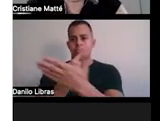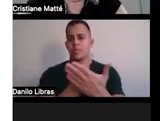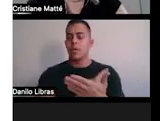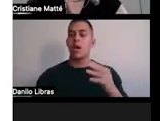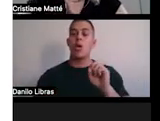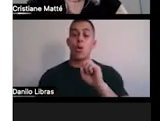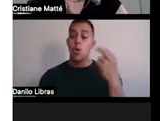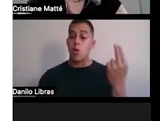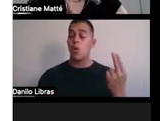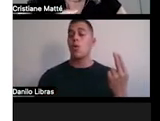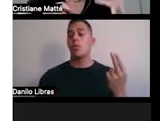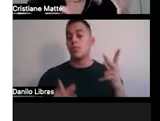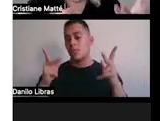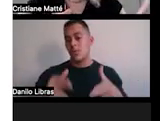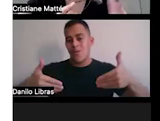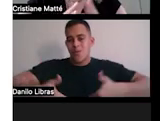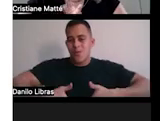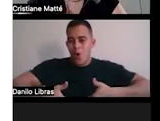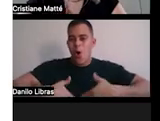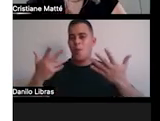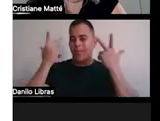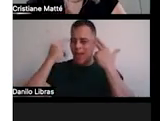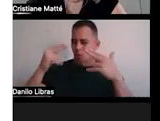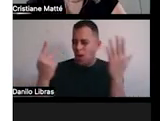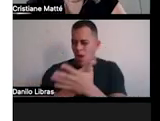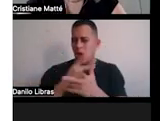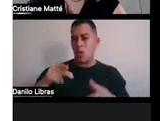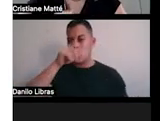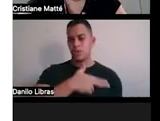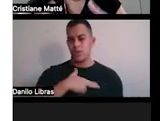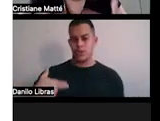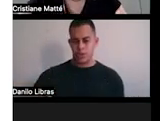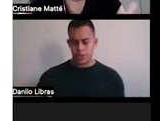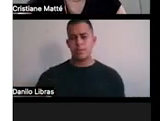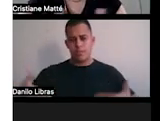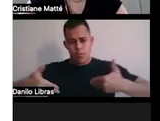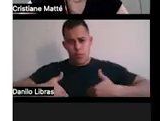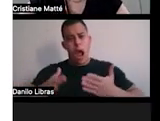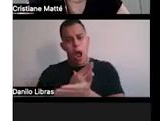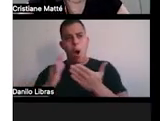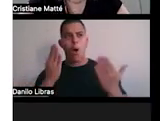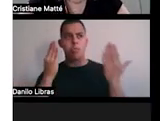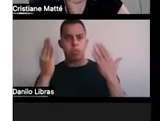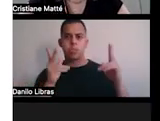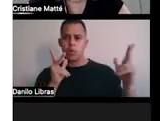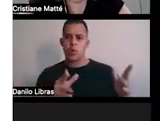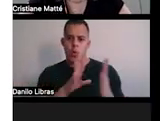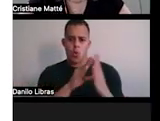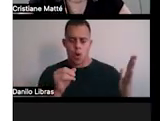caso daquelas grandes fomes, uma fome chinesa também tem resultados muito similares, ou então impostos, né, como é o caso